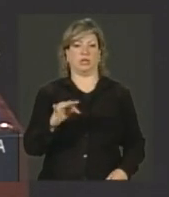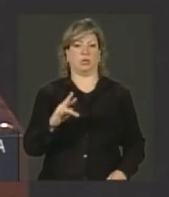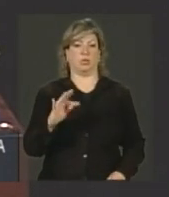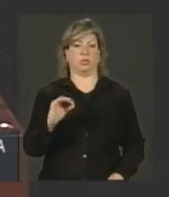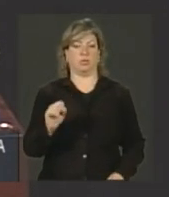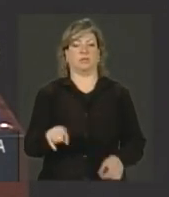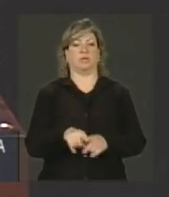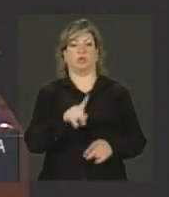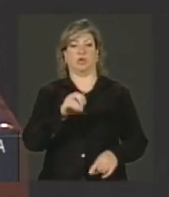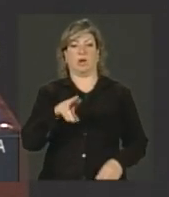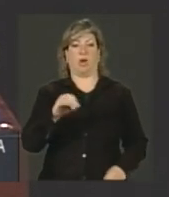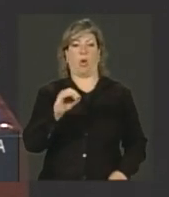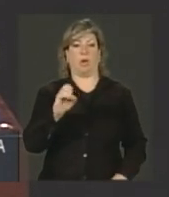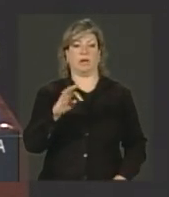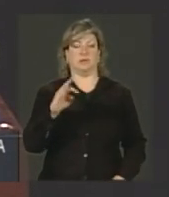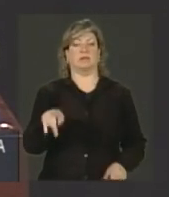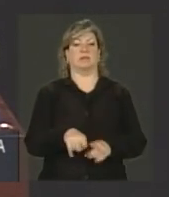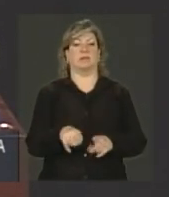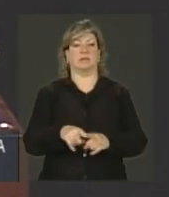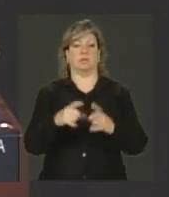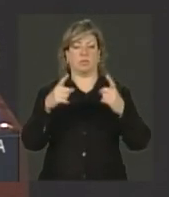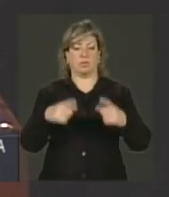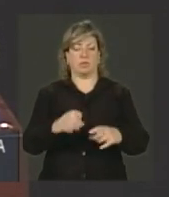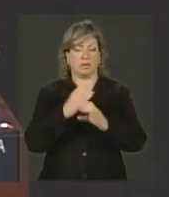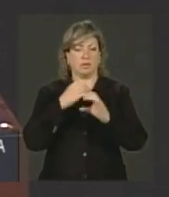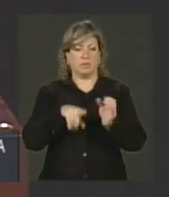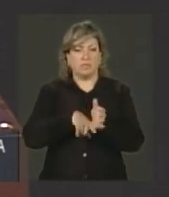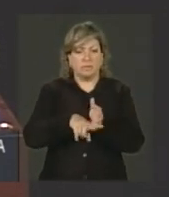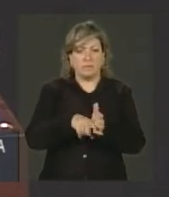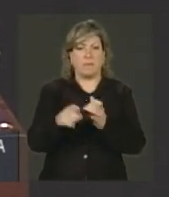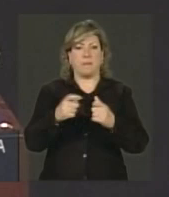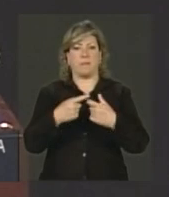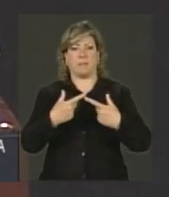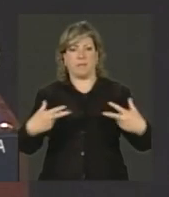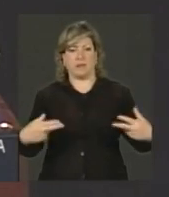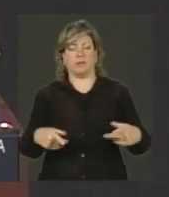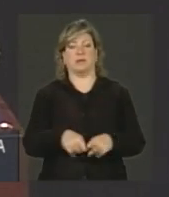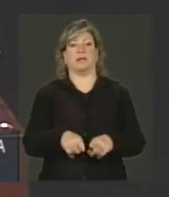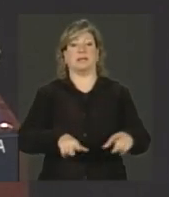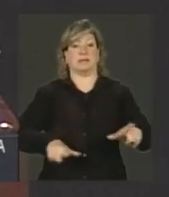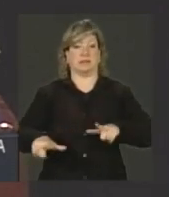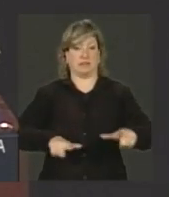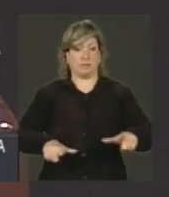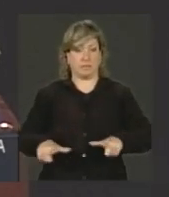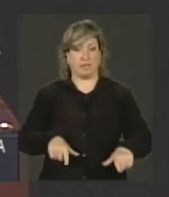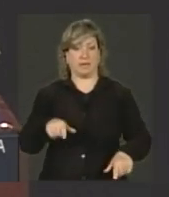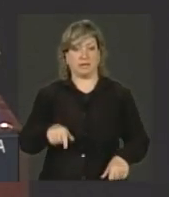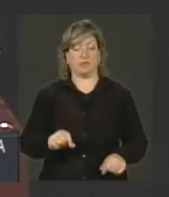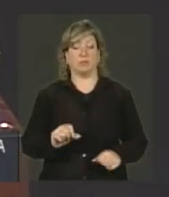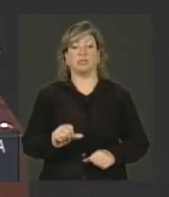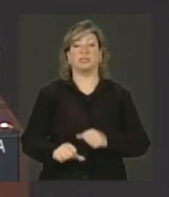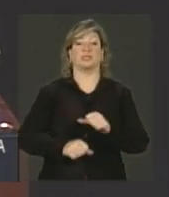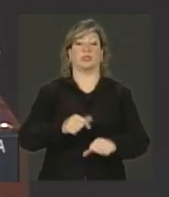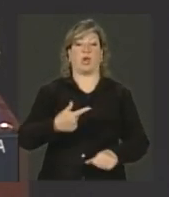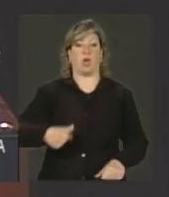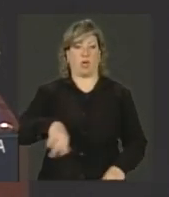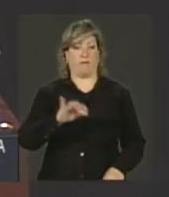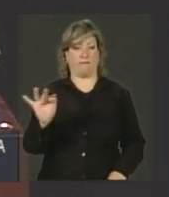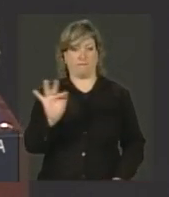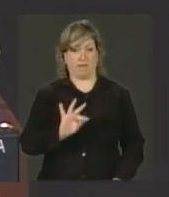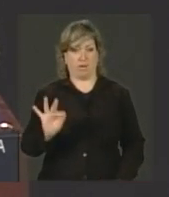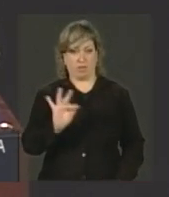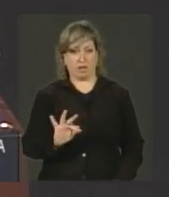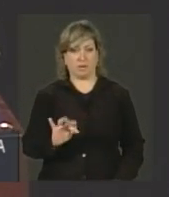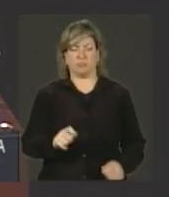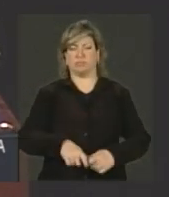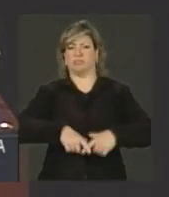capital, nos laboratórios de investigação médica, ações que transformaram a nossa faculdade no mais importante